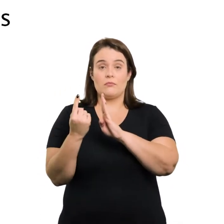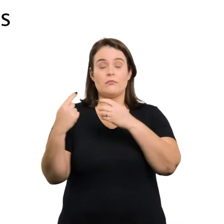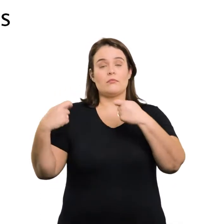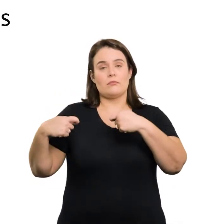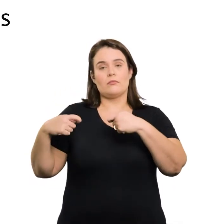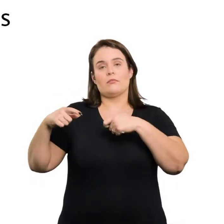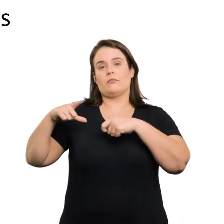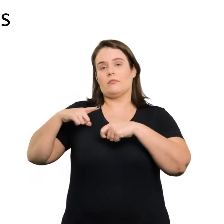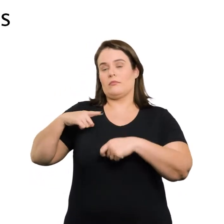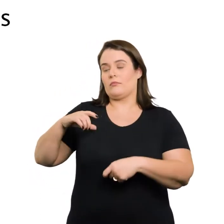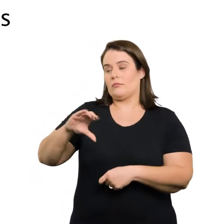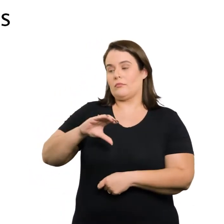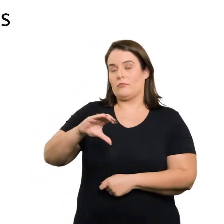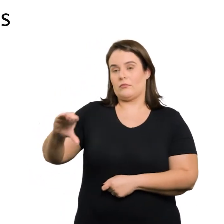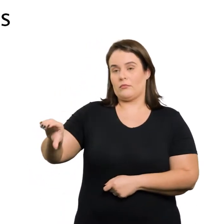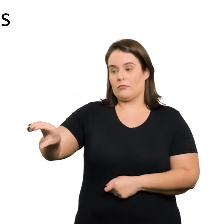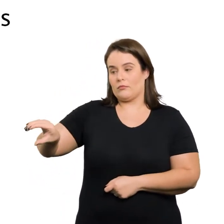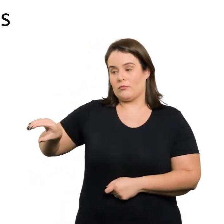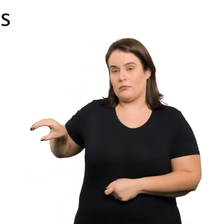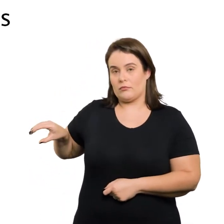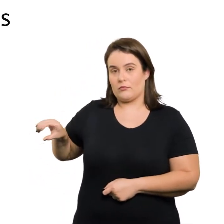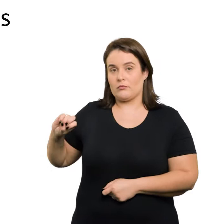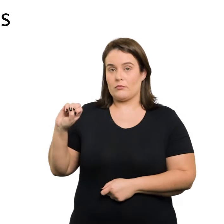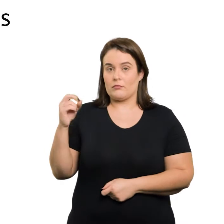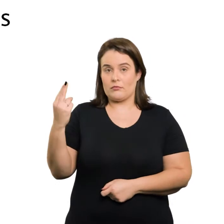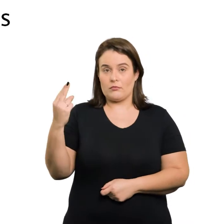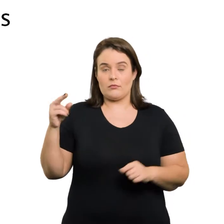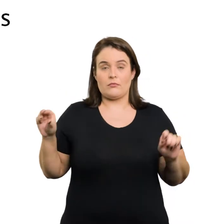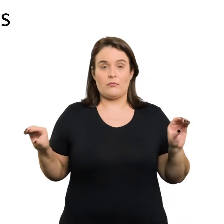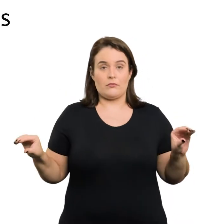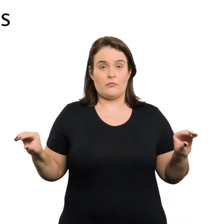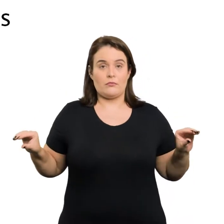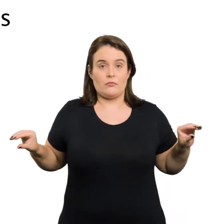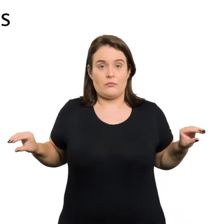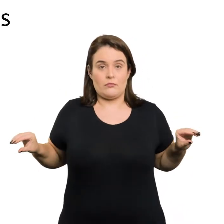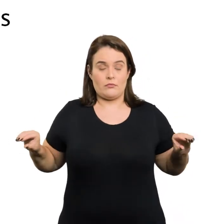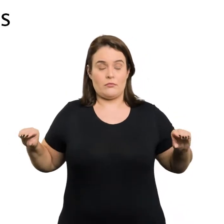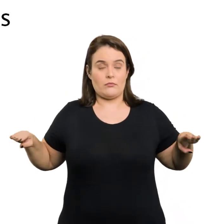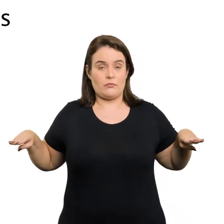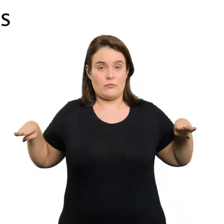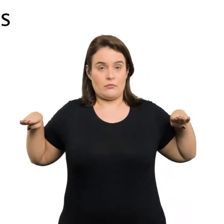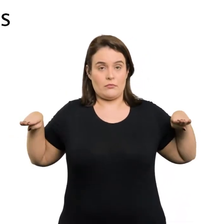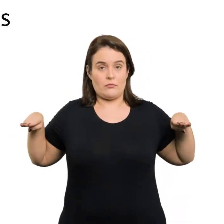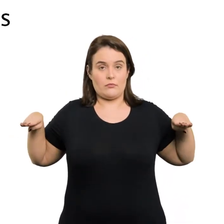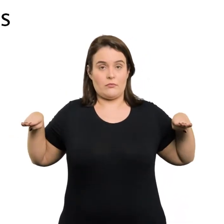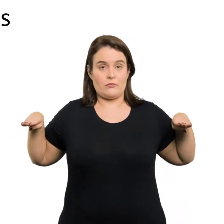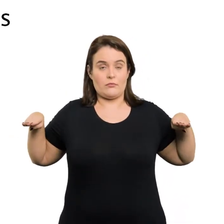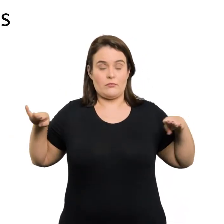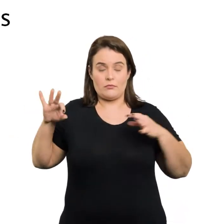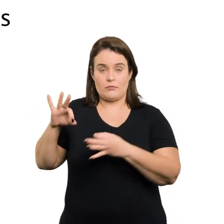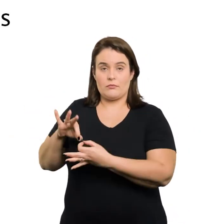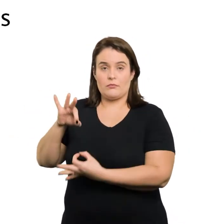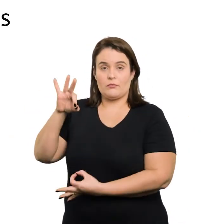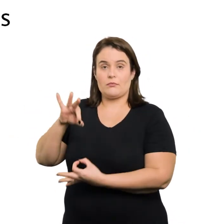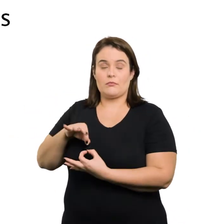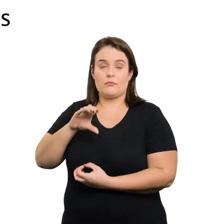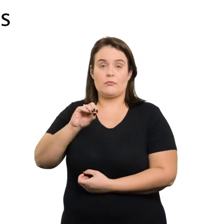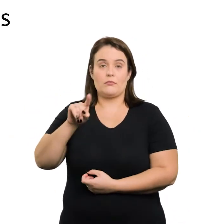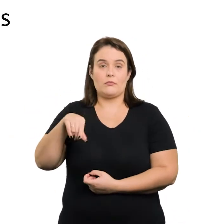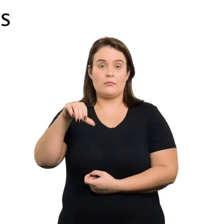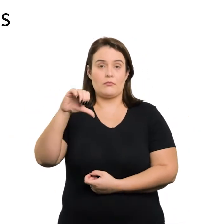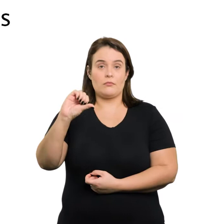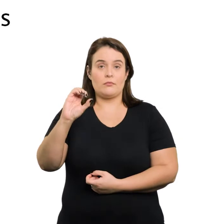dos boxes possua barras de apoio em forma de L ou 2 barras retas na mesma disposição,